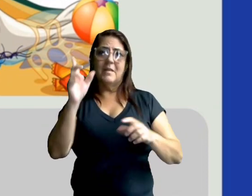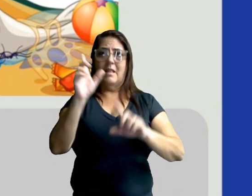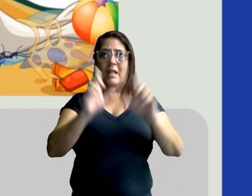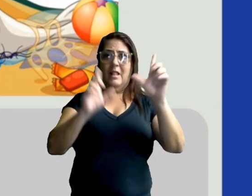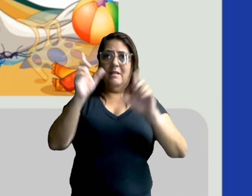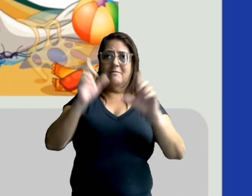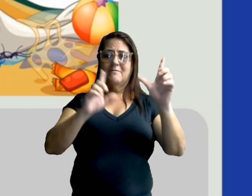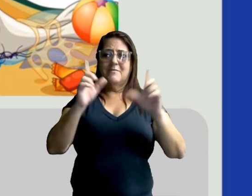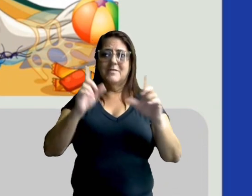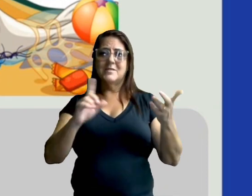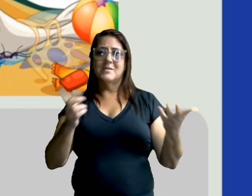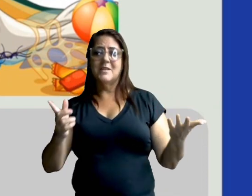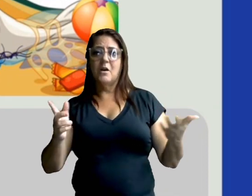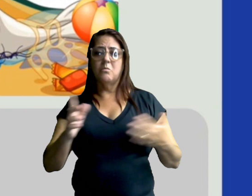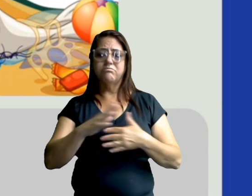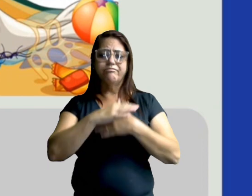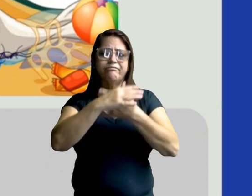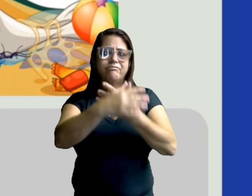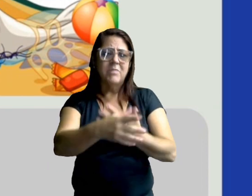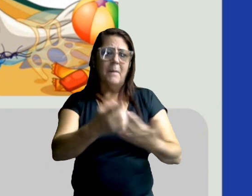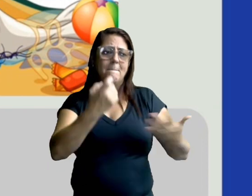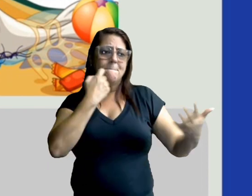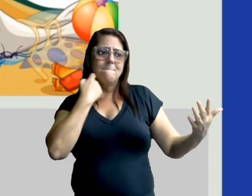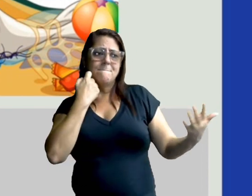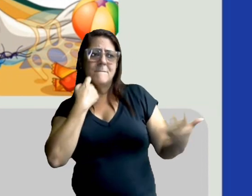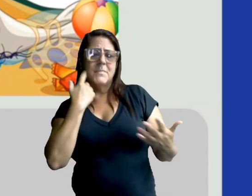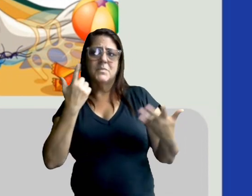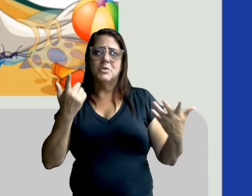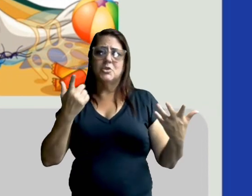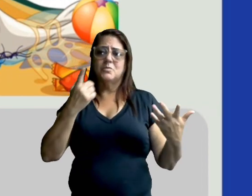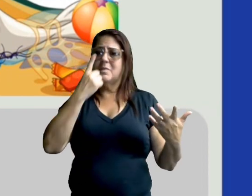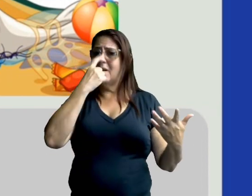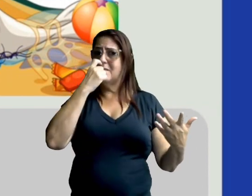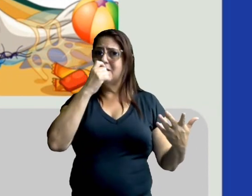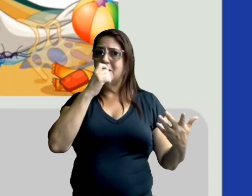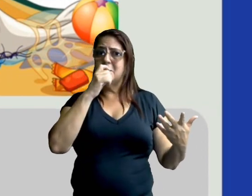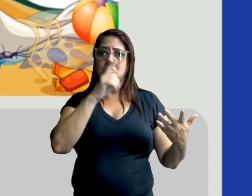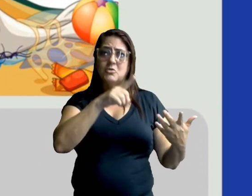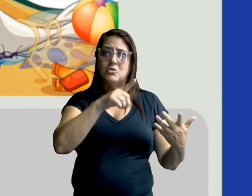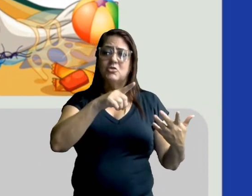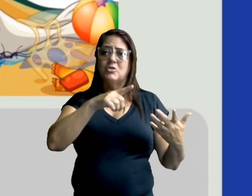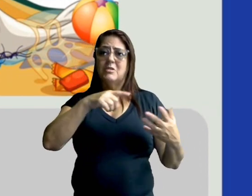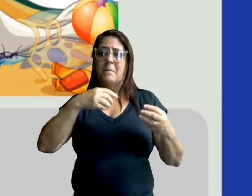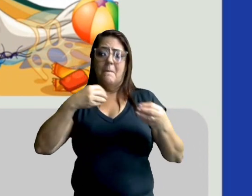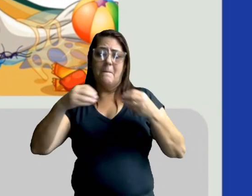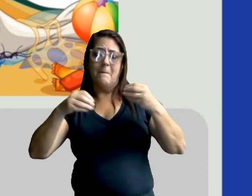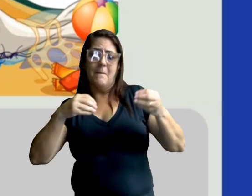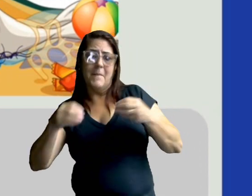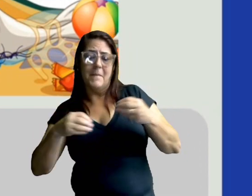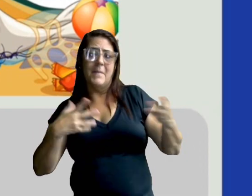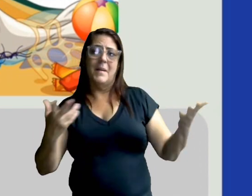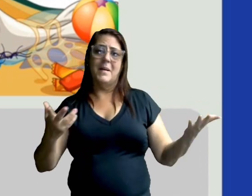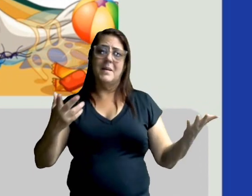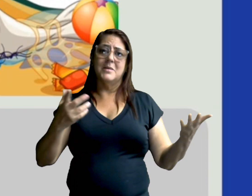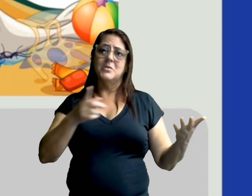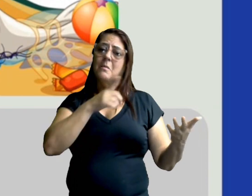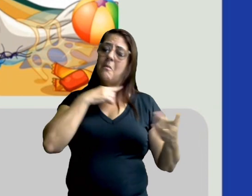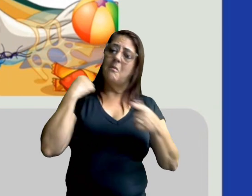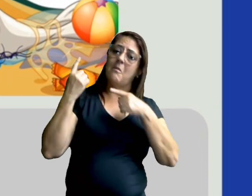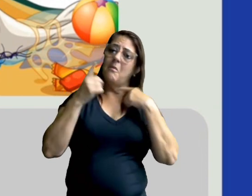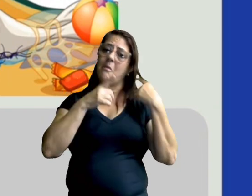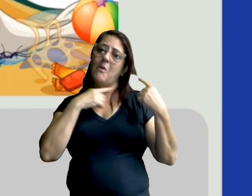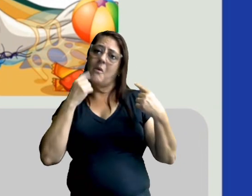reportagens de animais marinhos que estão sofrendo pelo acúmulo de lixo ou despejo de óleo ou outros resíduos